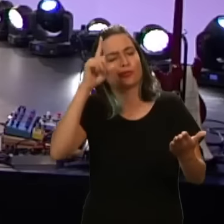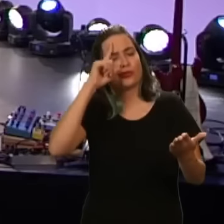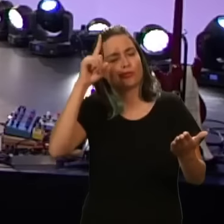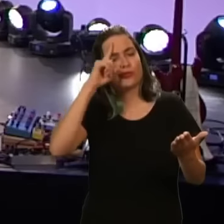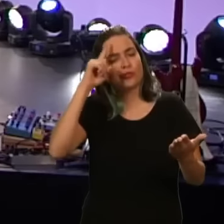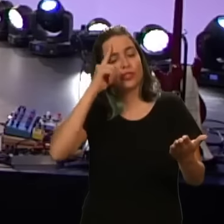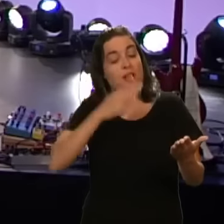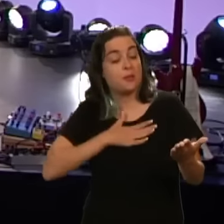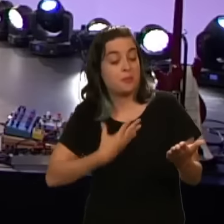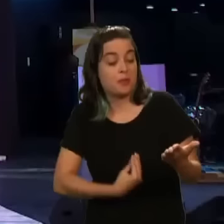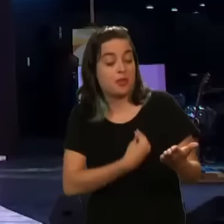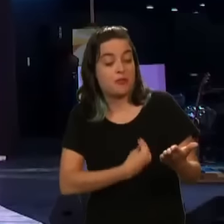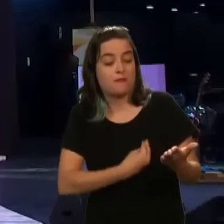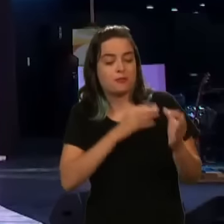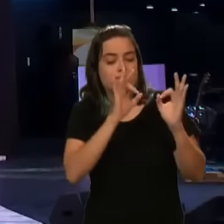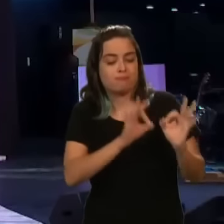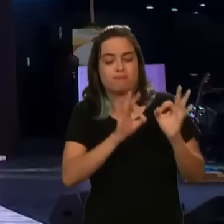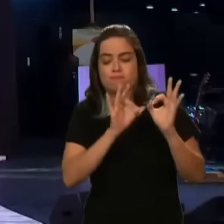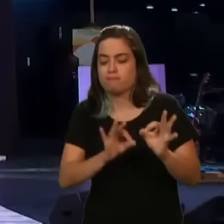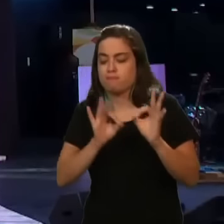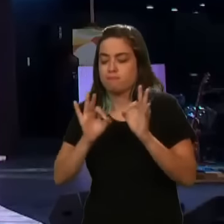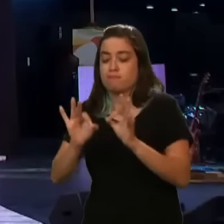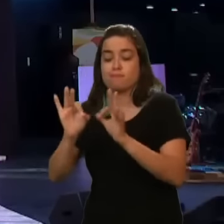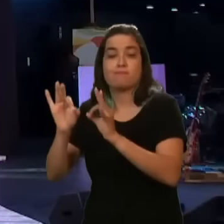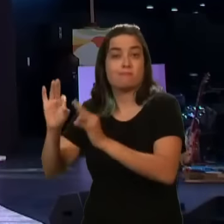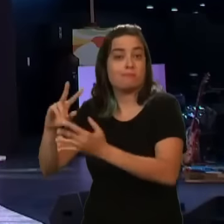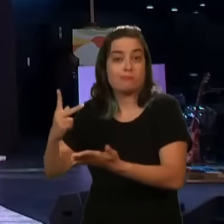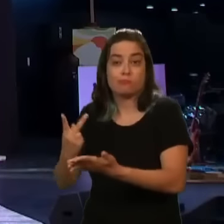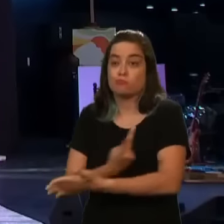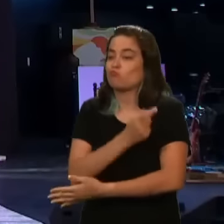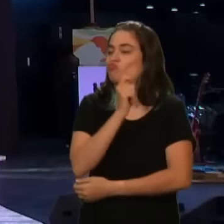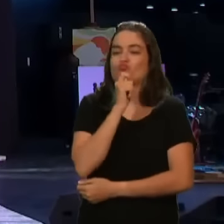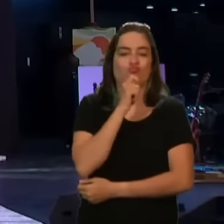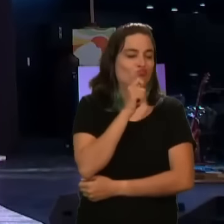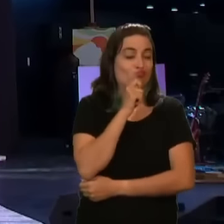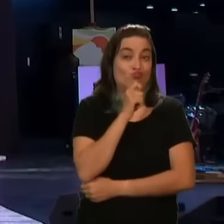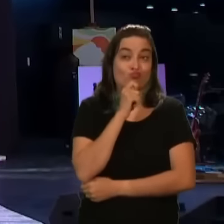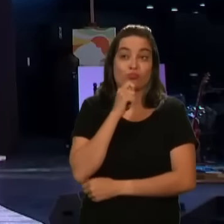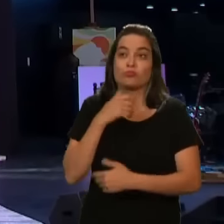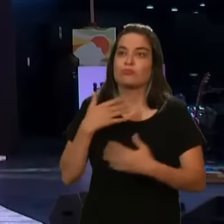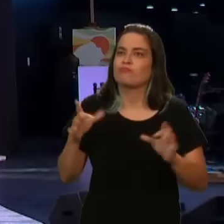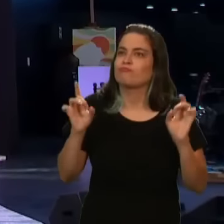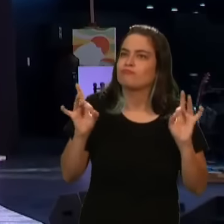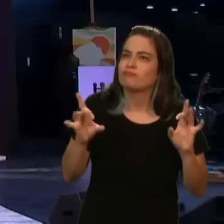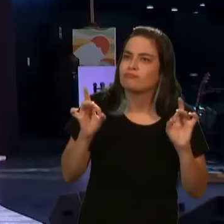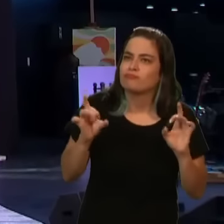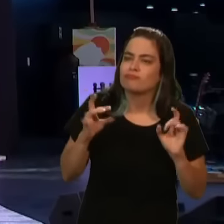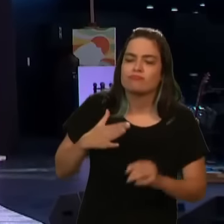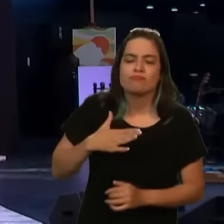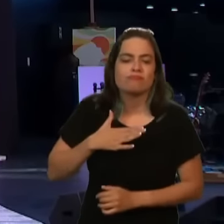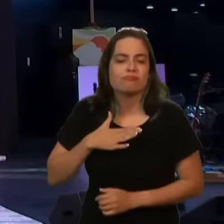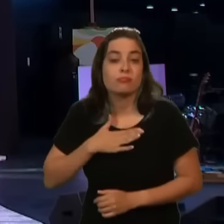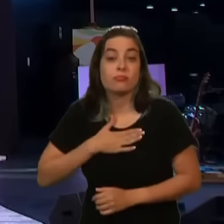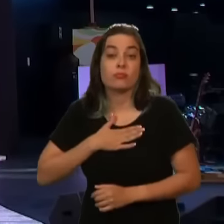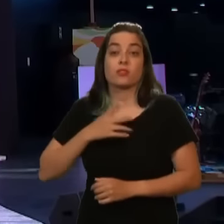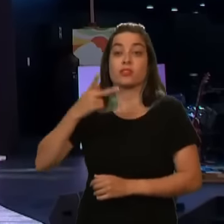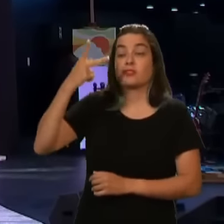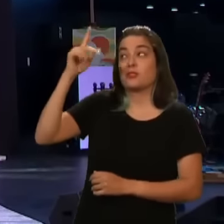um deles escrito e determinado, quando nenhum deles ainda existia. Que preciosos para mim, ó Deus, são os